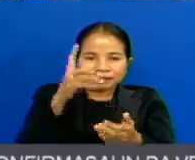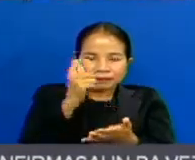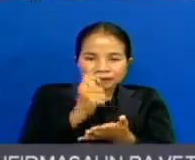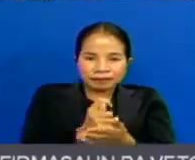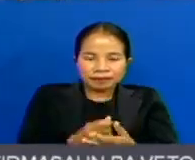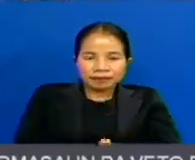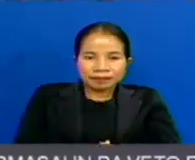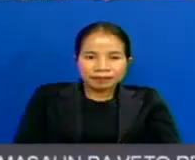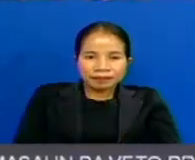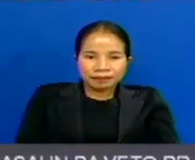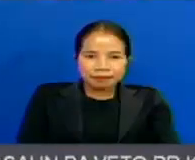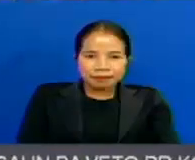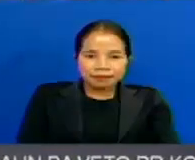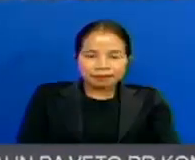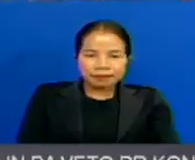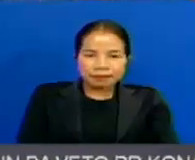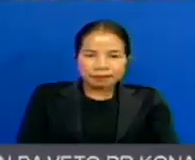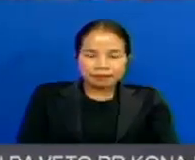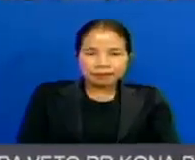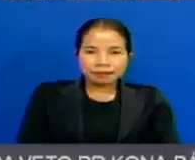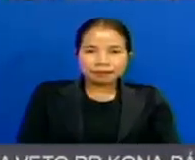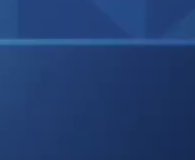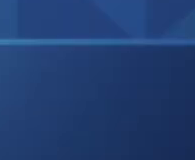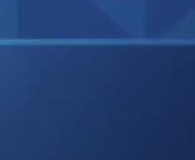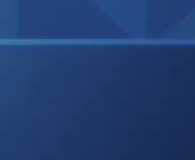resin. João da Costa, ba RTT Ali.